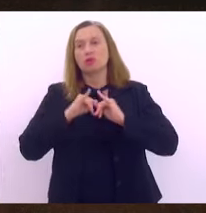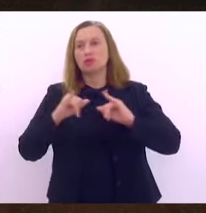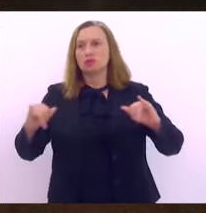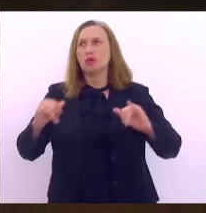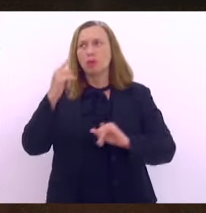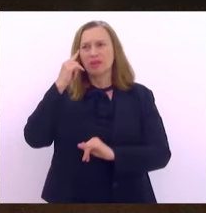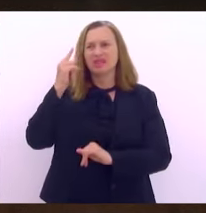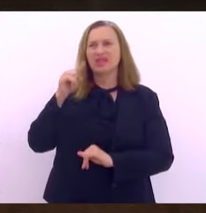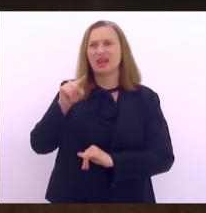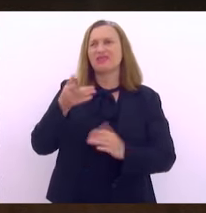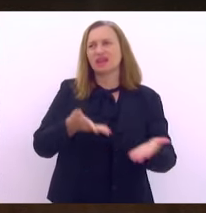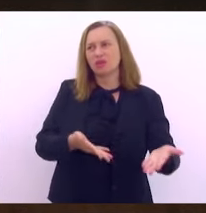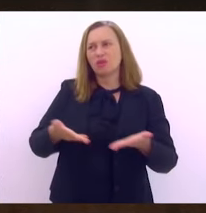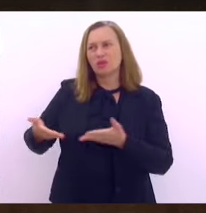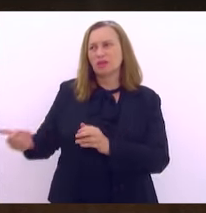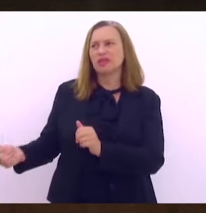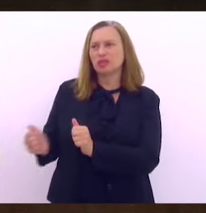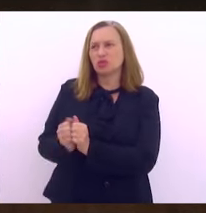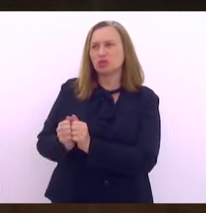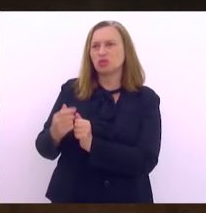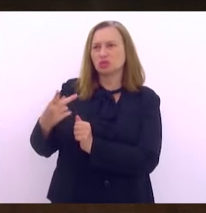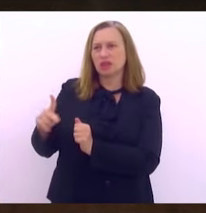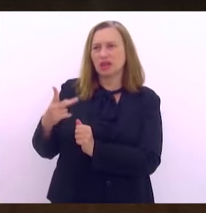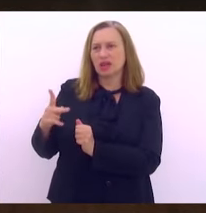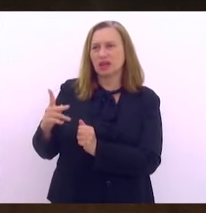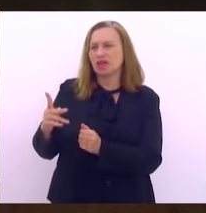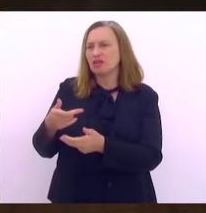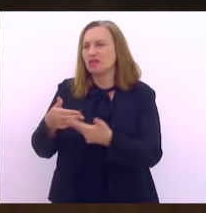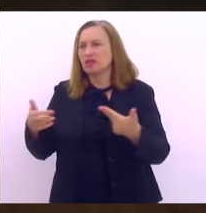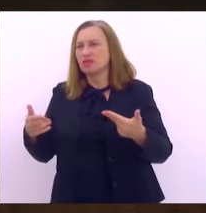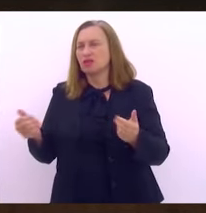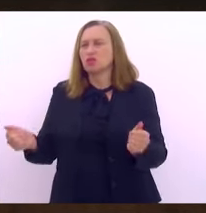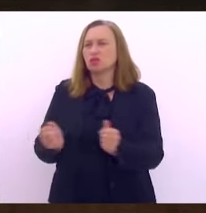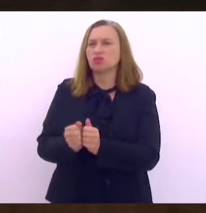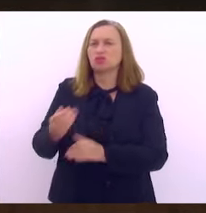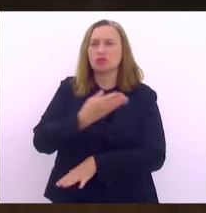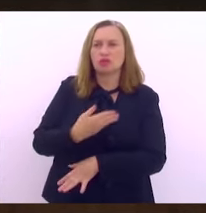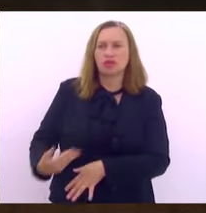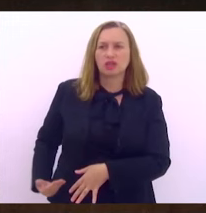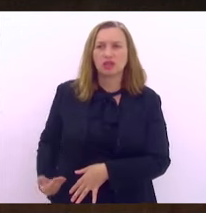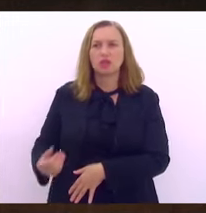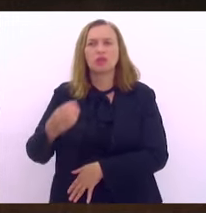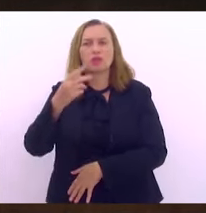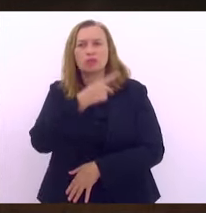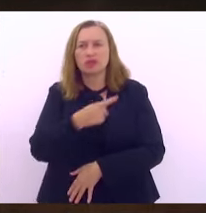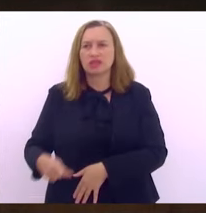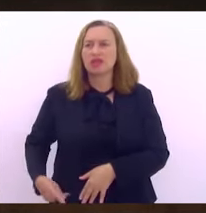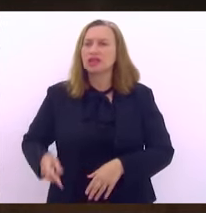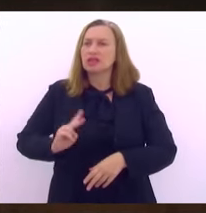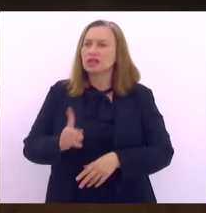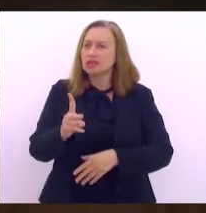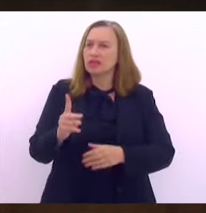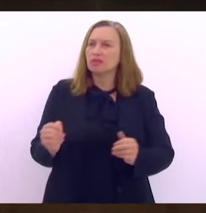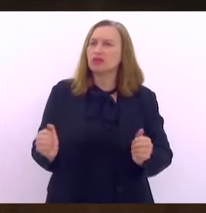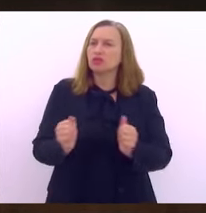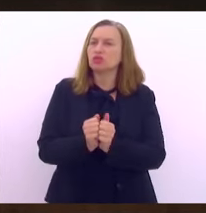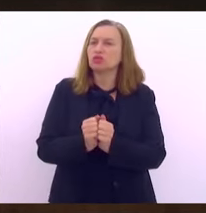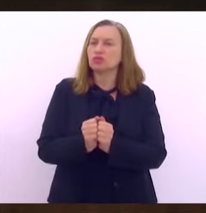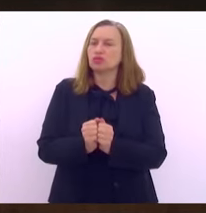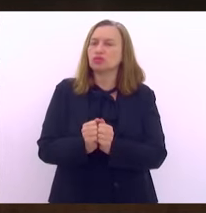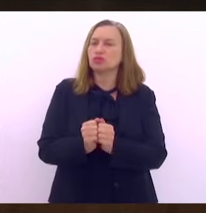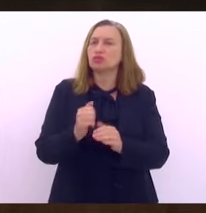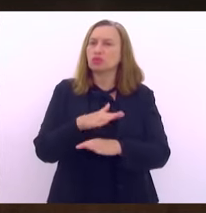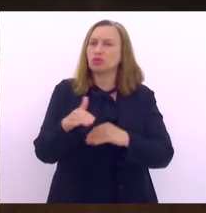pô, ela vai chamar a gente para ficar ali. Tantas vezes já tive com o nosso presidente, com o governador, com vocês. Vocês sempre fazem questão de ter todas as autoridades